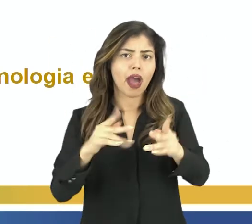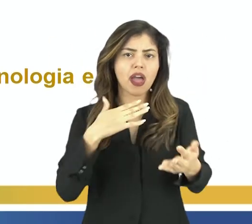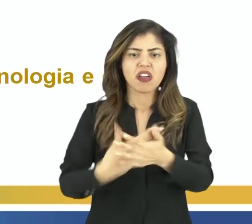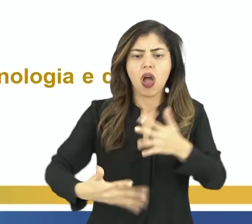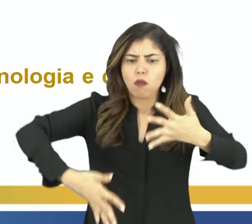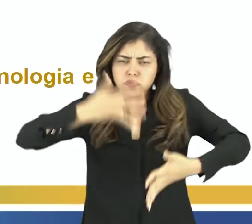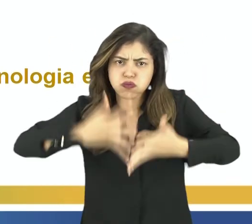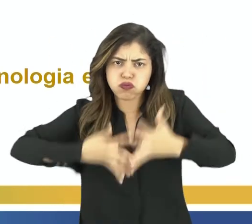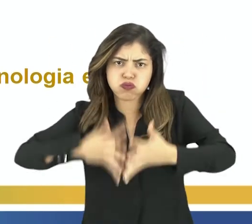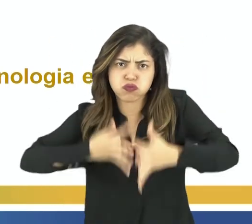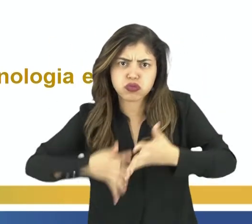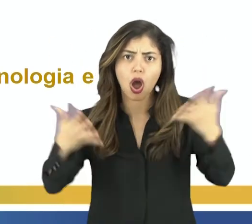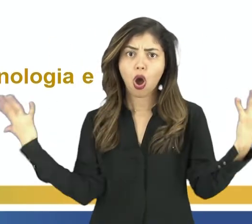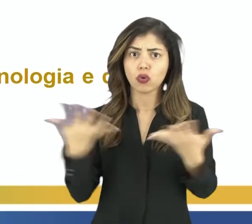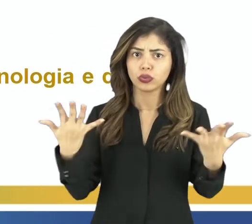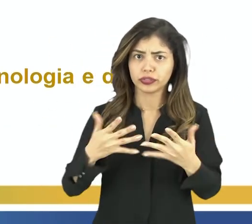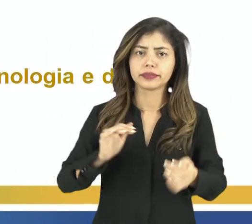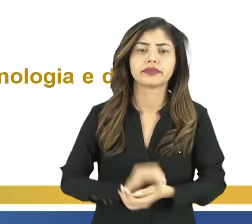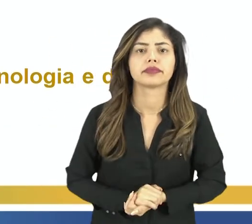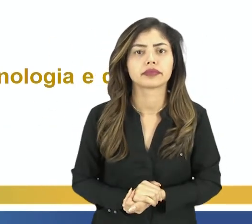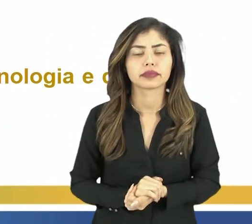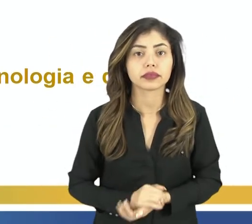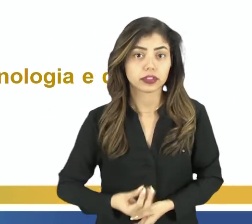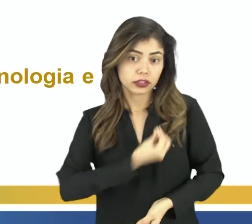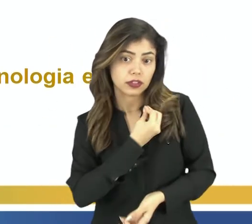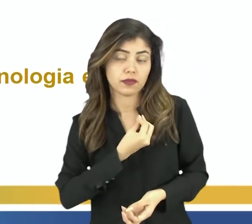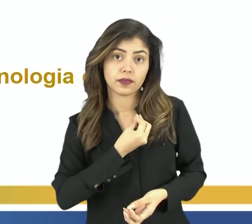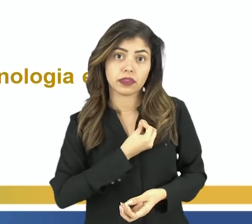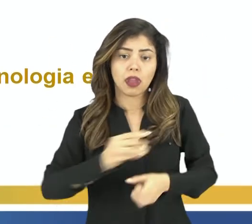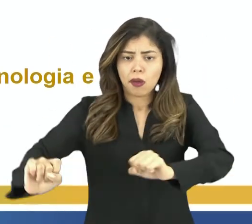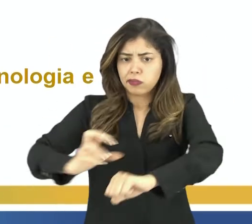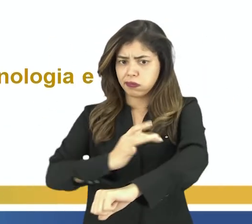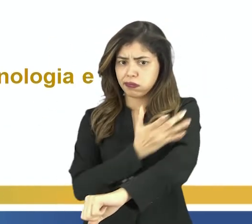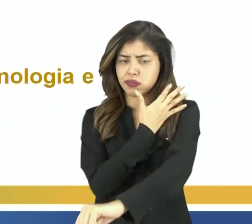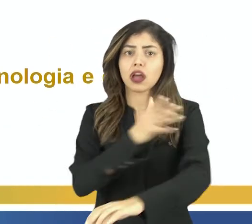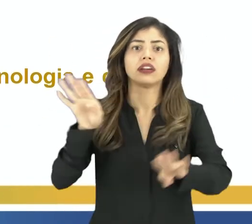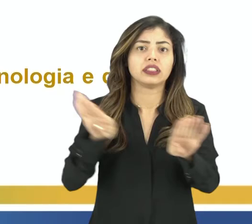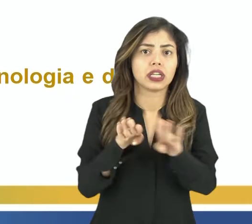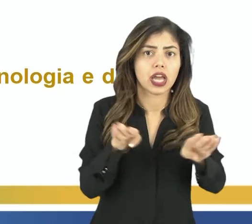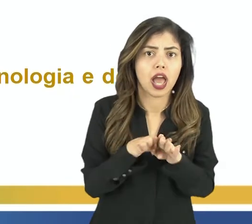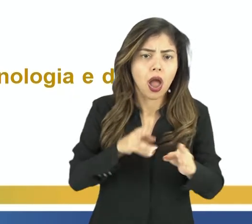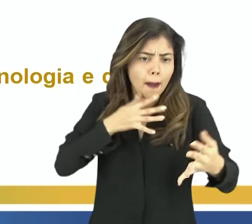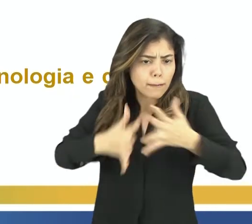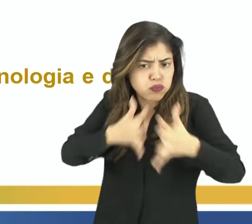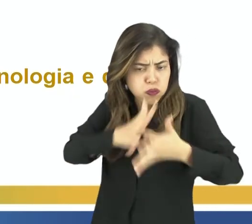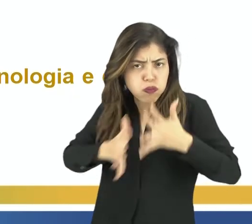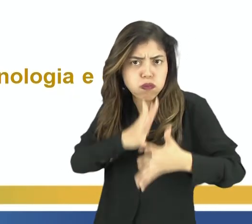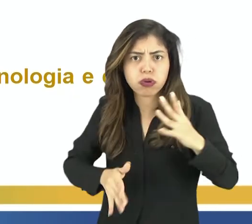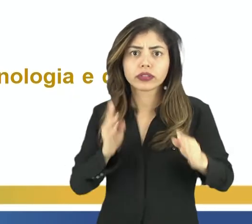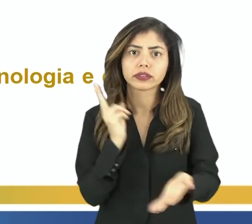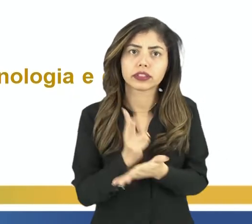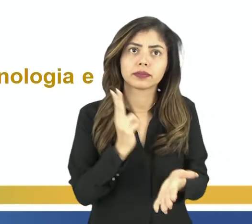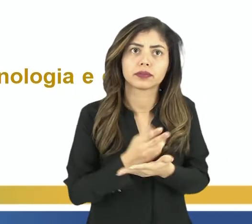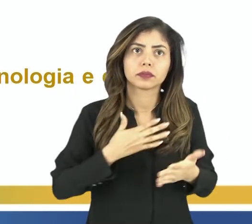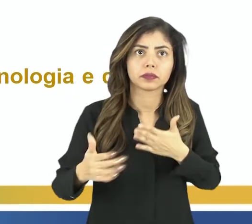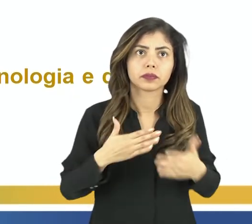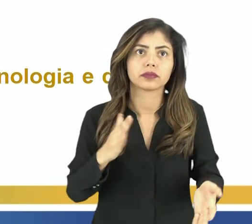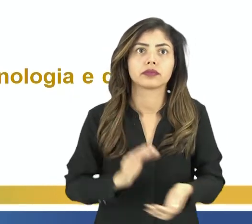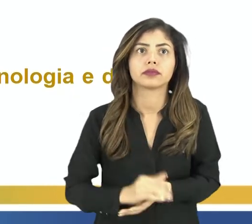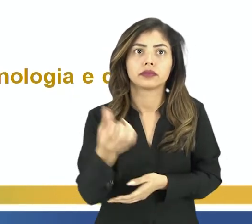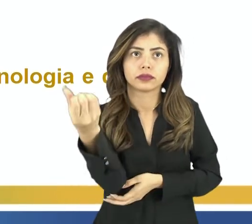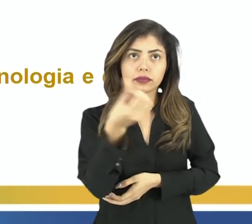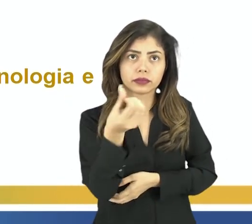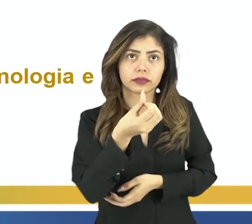coisinha, como nós estamos fazendo hoje. Nós vivemos emocionalmente abalados querendo brigar por qualquer coisa.